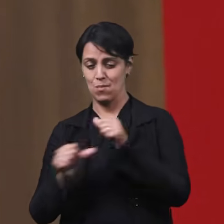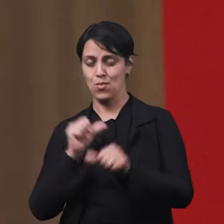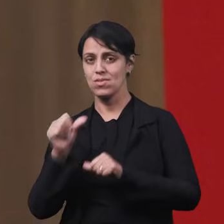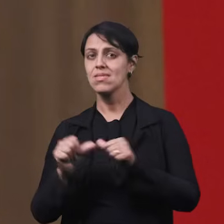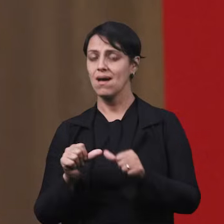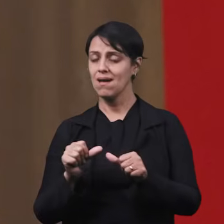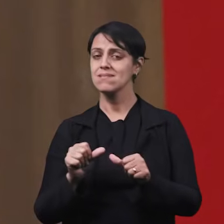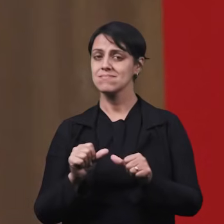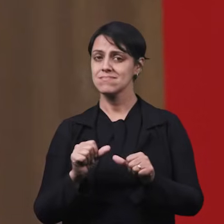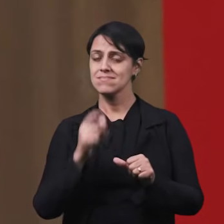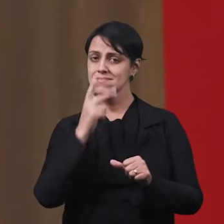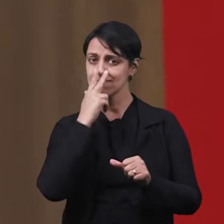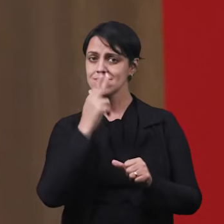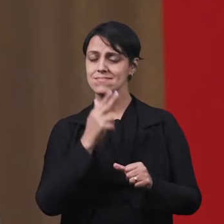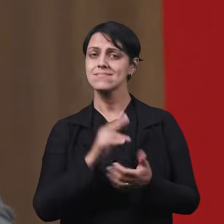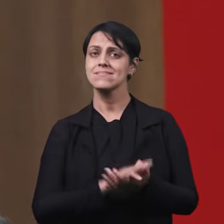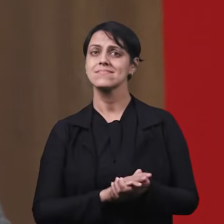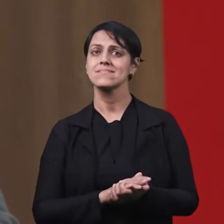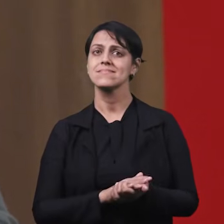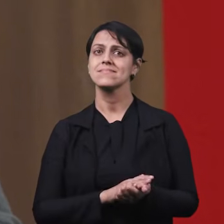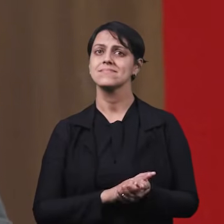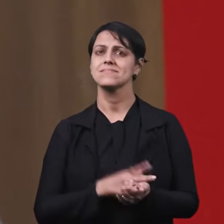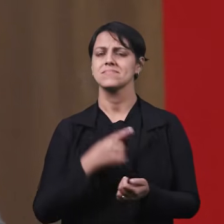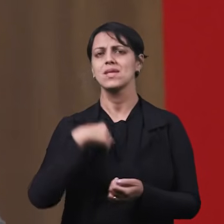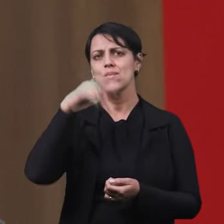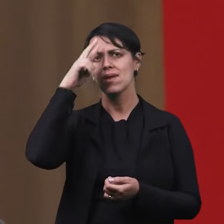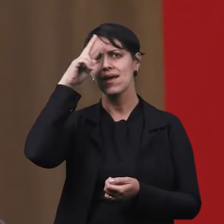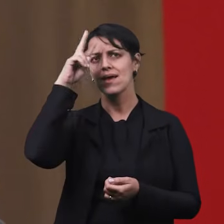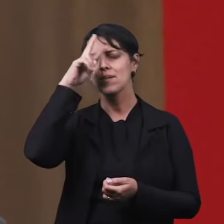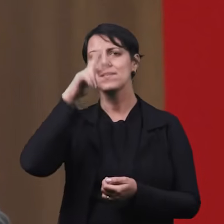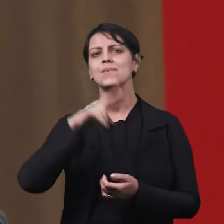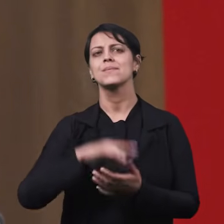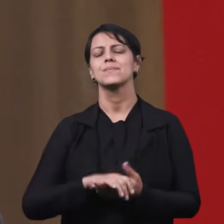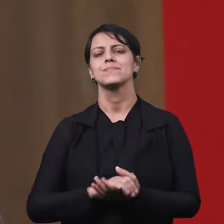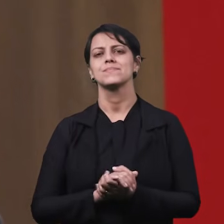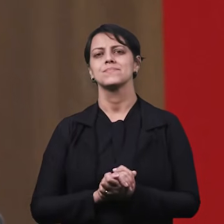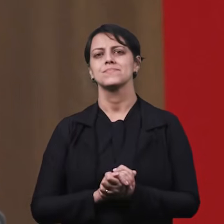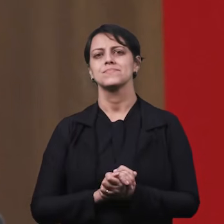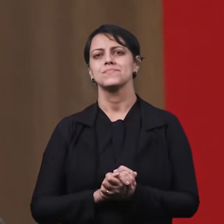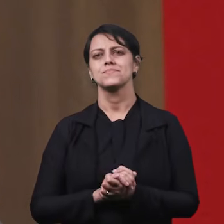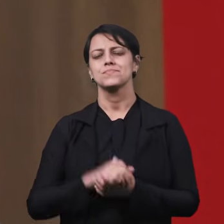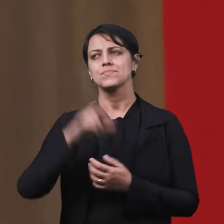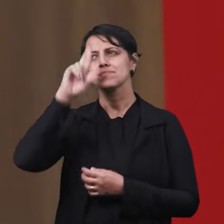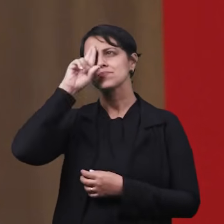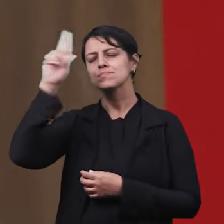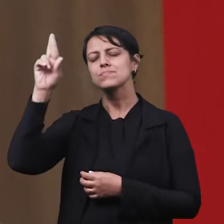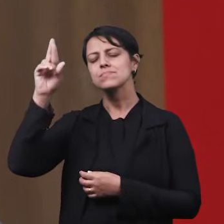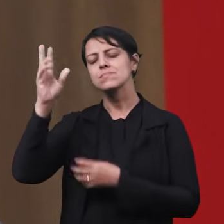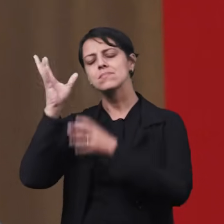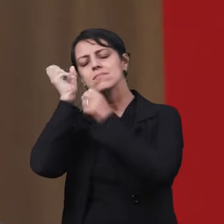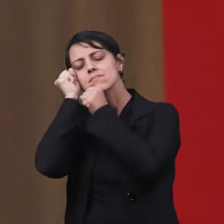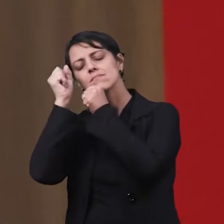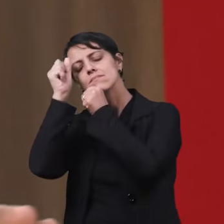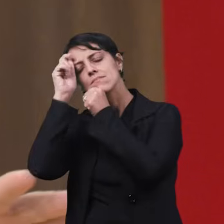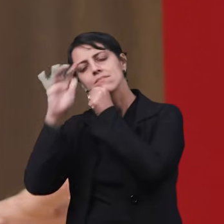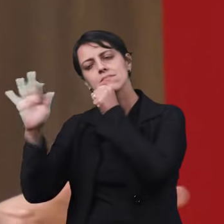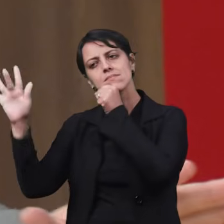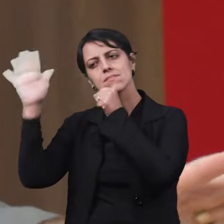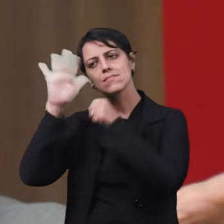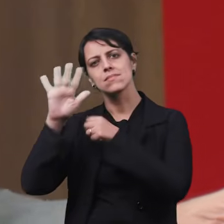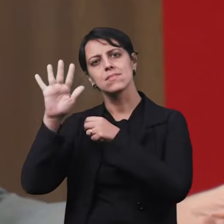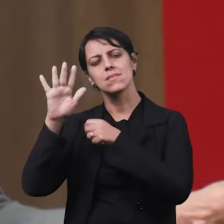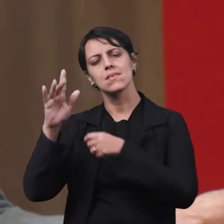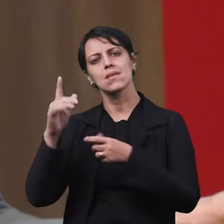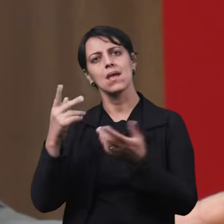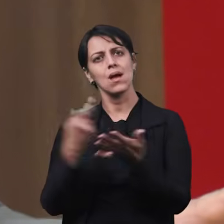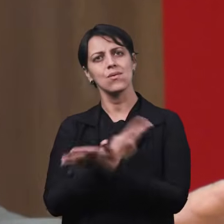pastor? Fui tentado. Me lembro muito bem de uma situação assim, que o senhor me deu um sonho. E acontecia mais ou